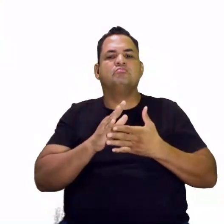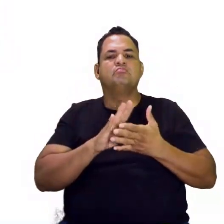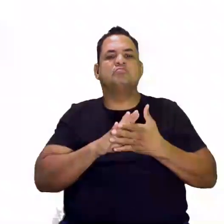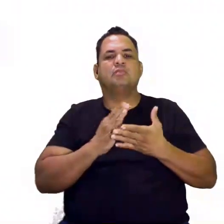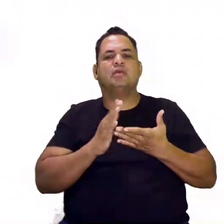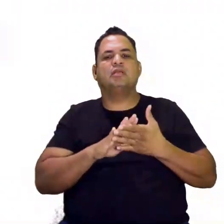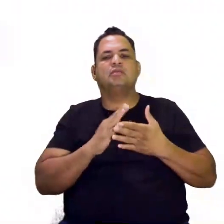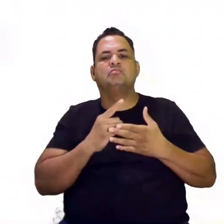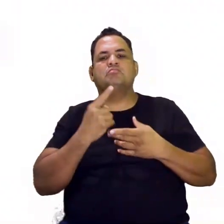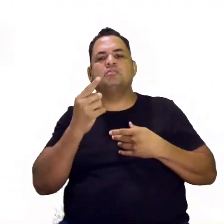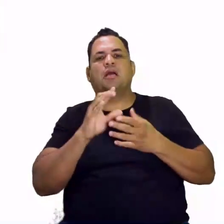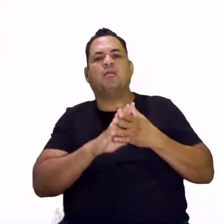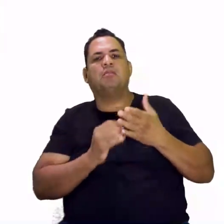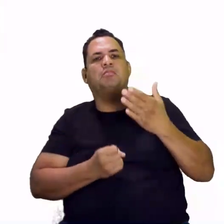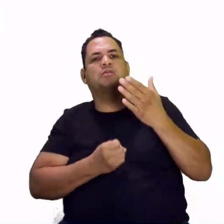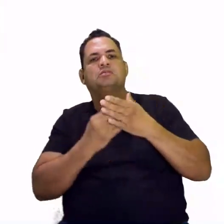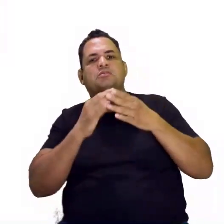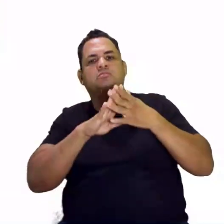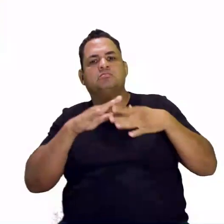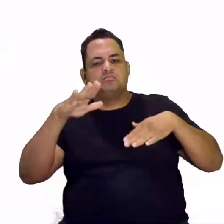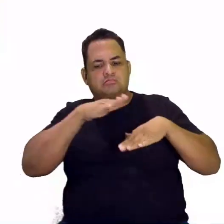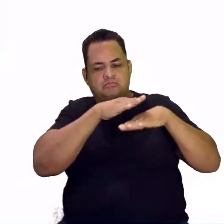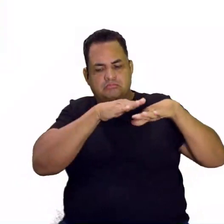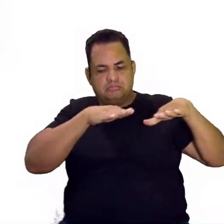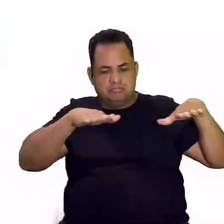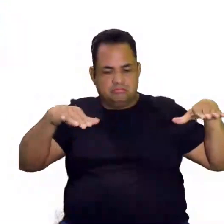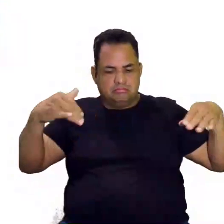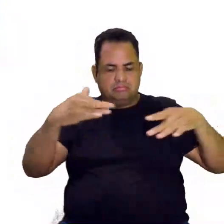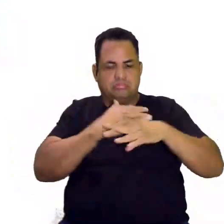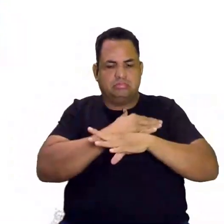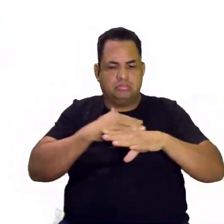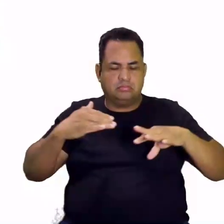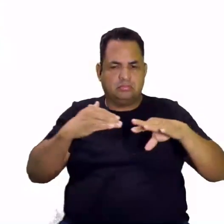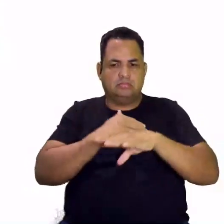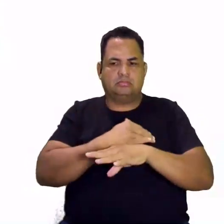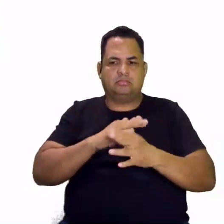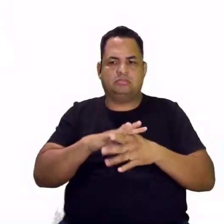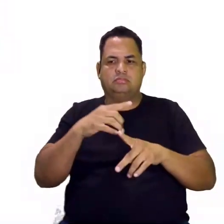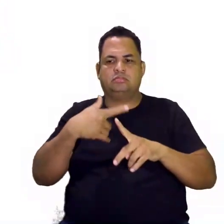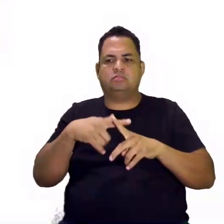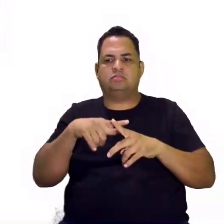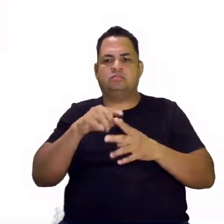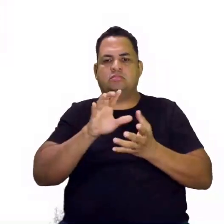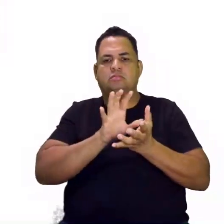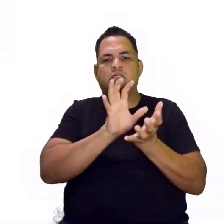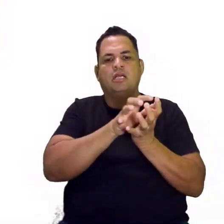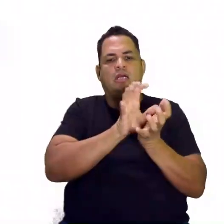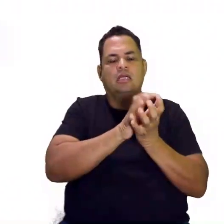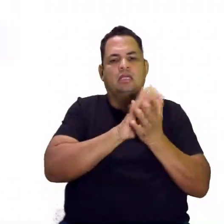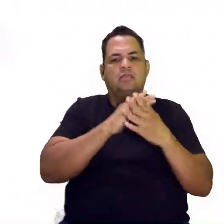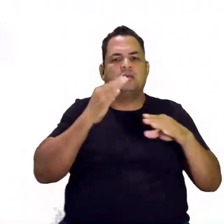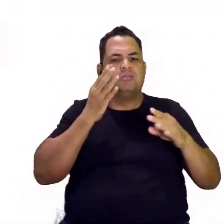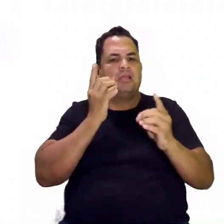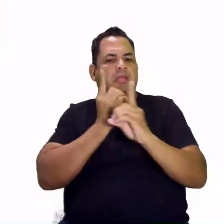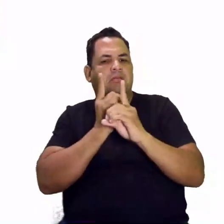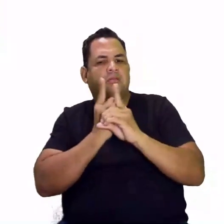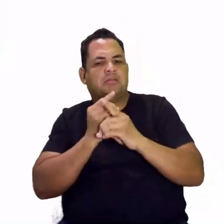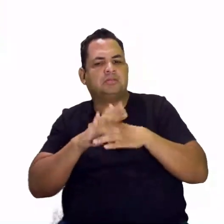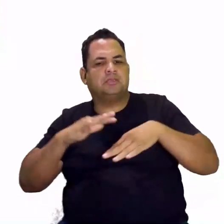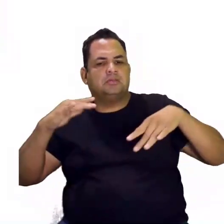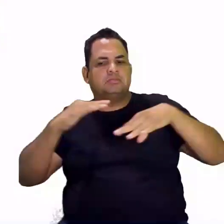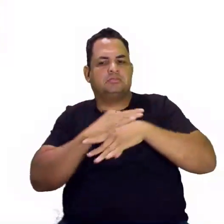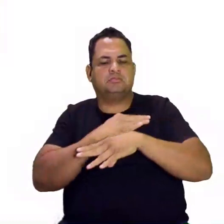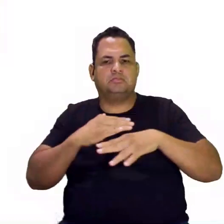aeroporto, jacaré aparecendo no meio da cidade, tá? Porque eles estão perdendo o seu ambiente, eles vão invadindo onde eles podem estar,